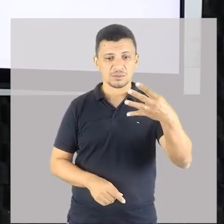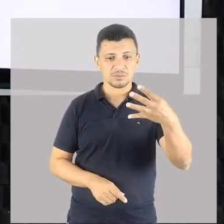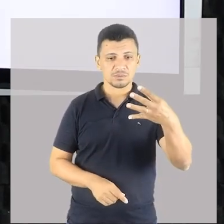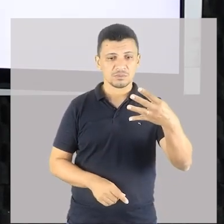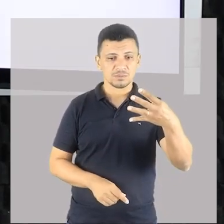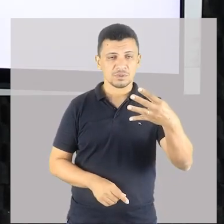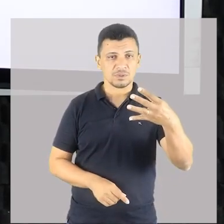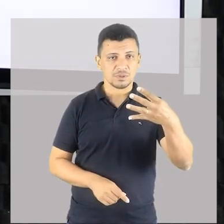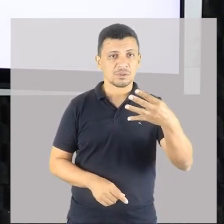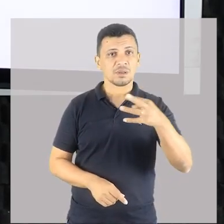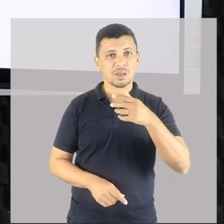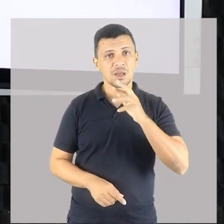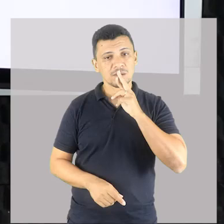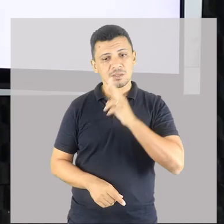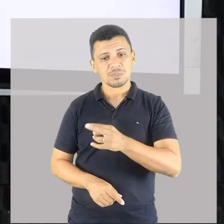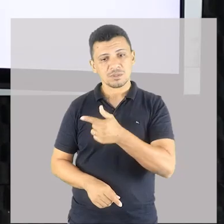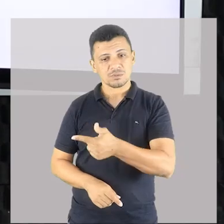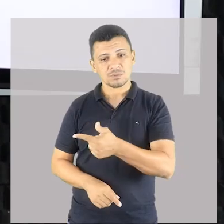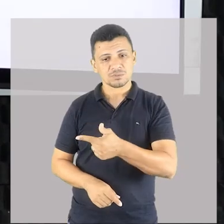sobra 2.